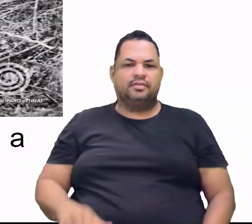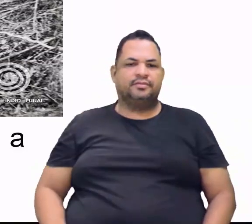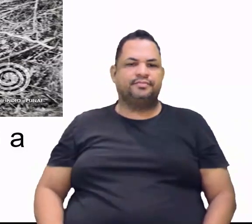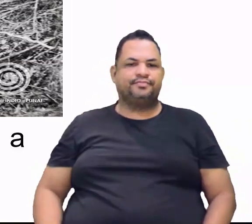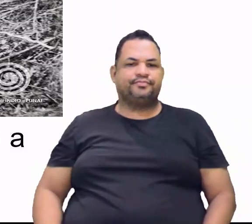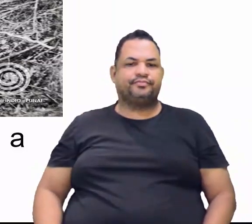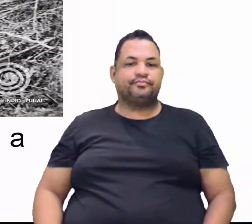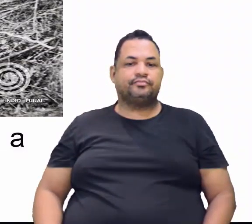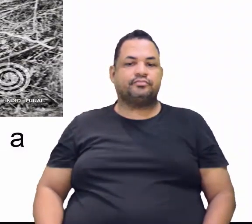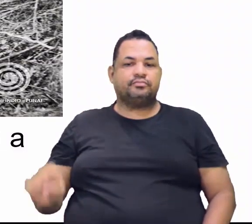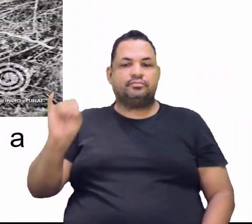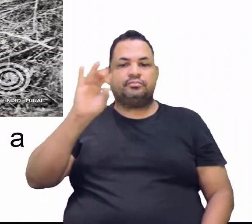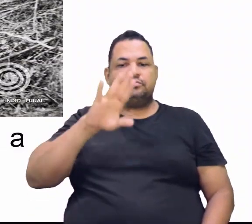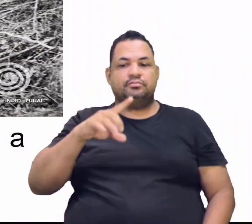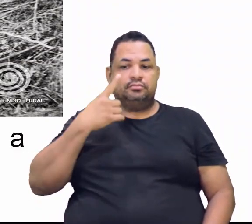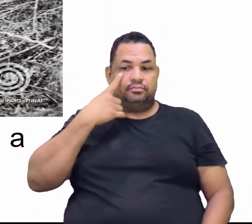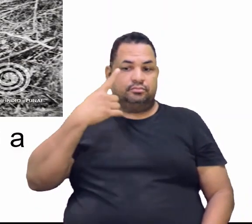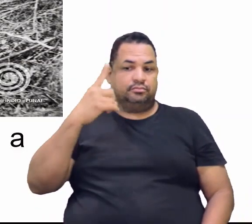vocês.